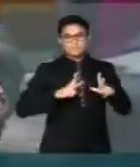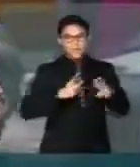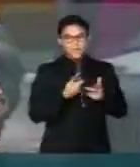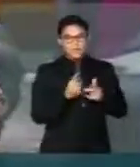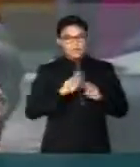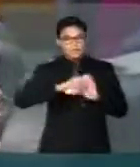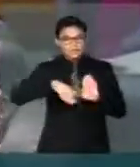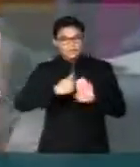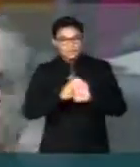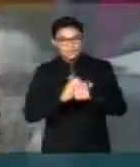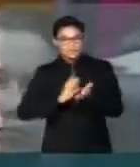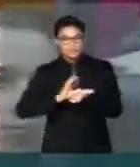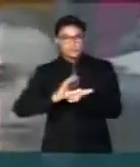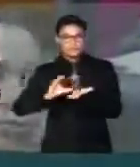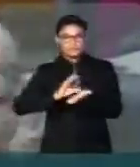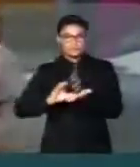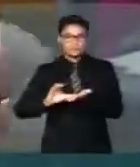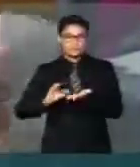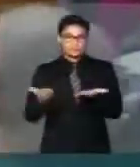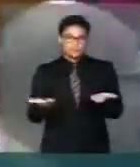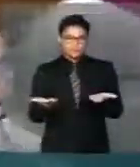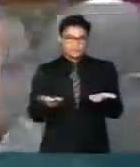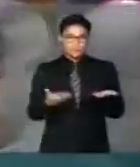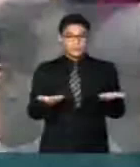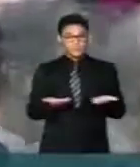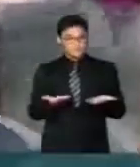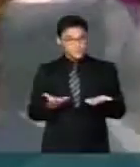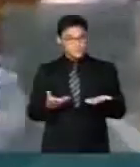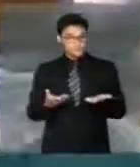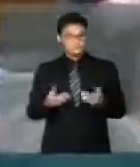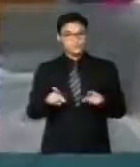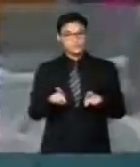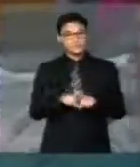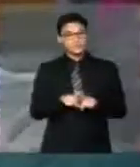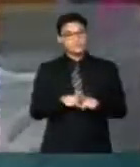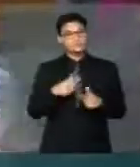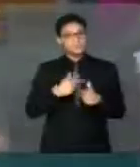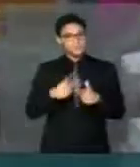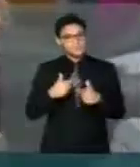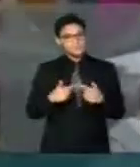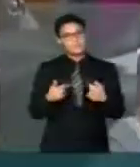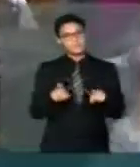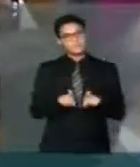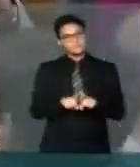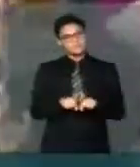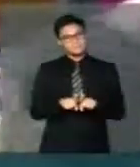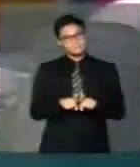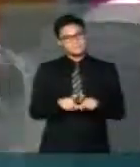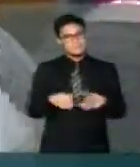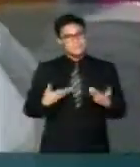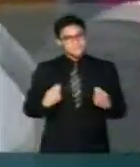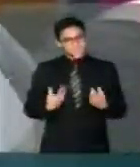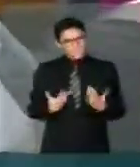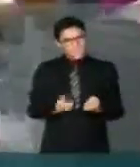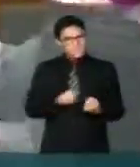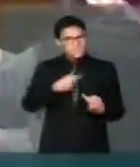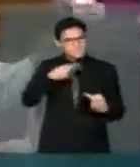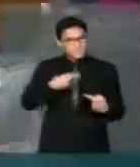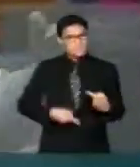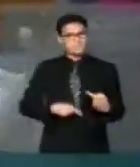Até a doação legal virou meio de lavagem de dinheiro, de propina. Então, vamos cortar isso de